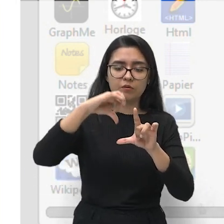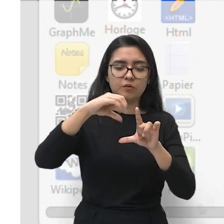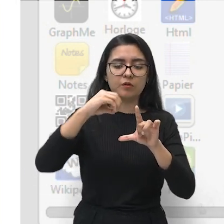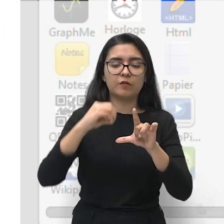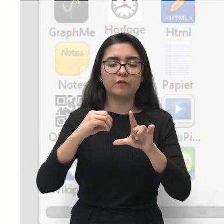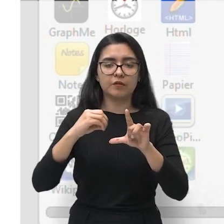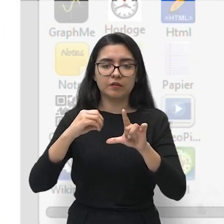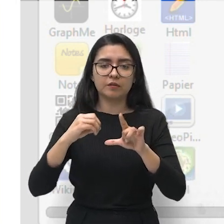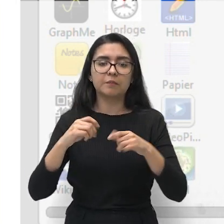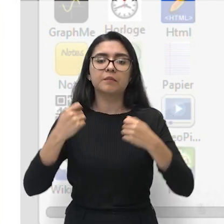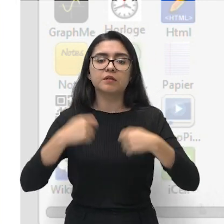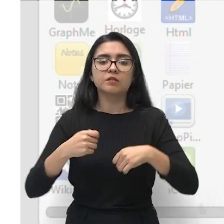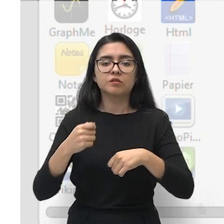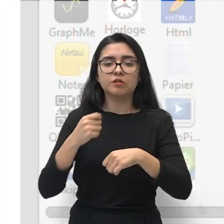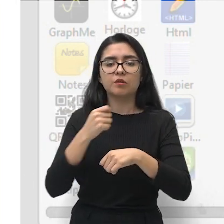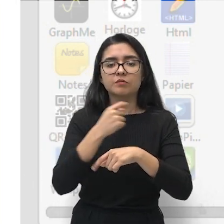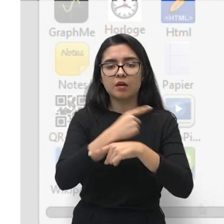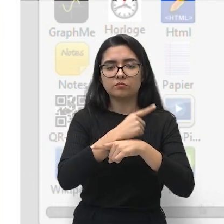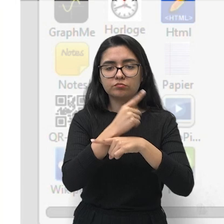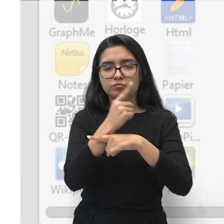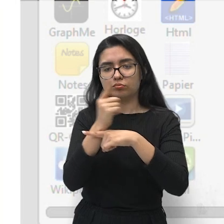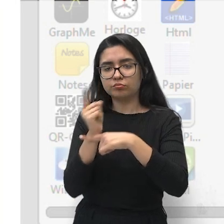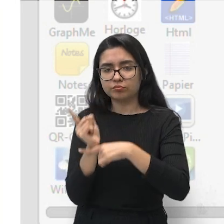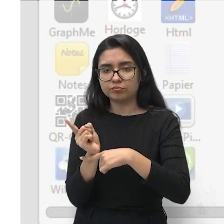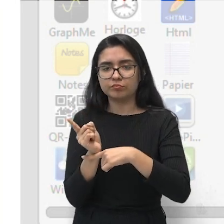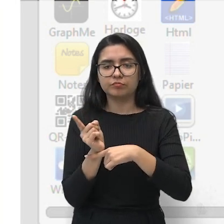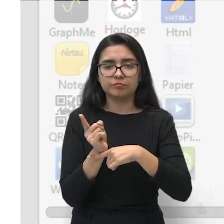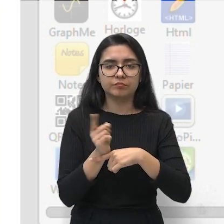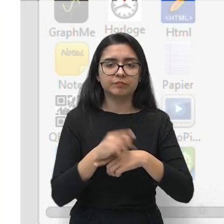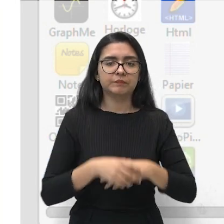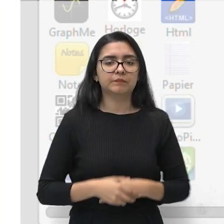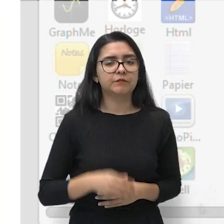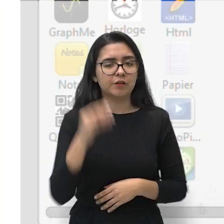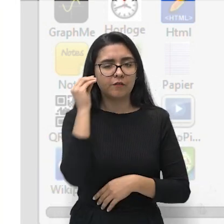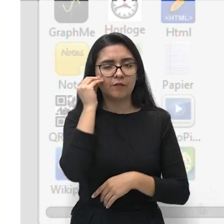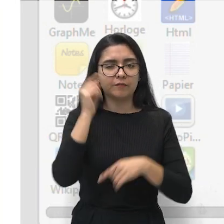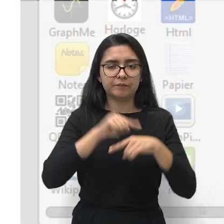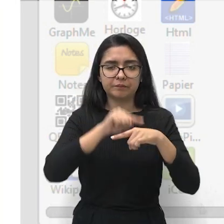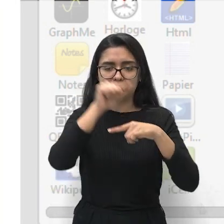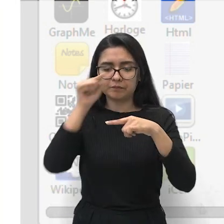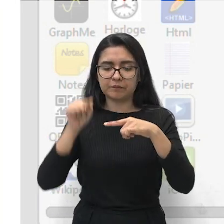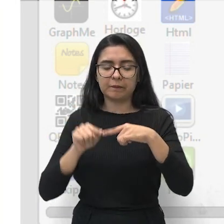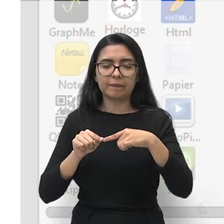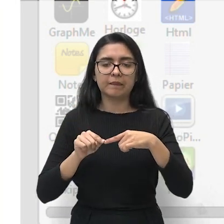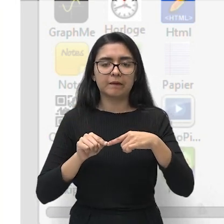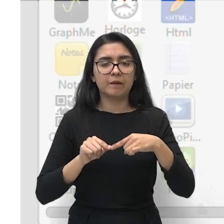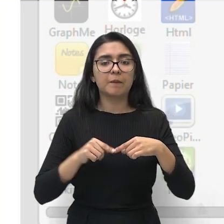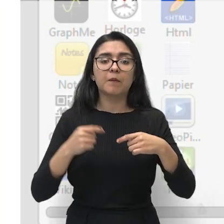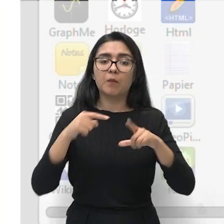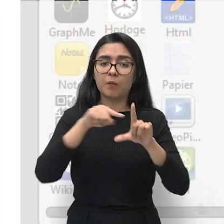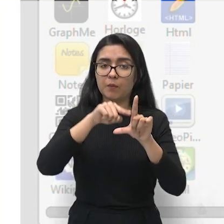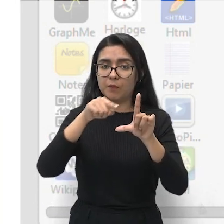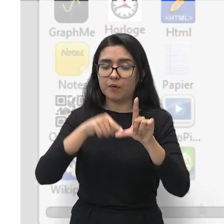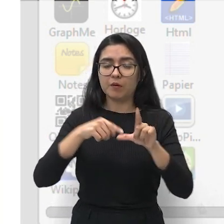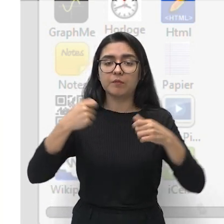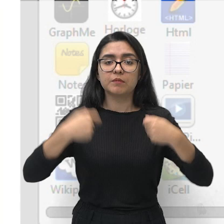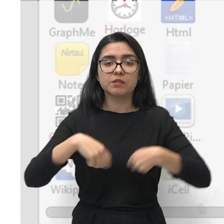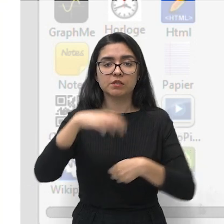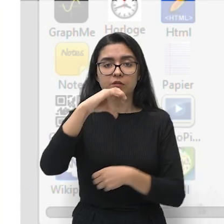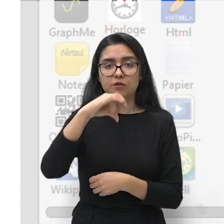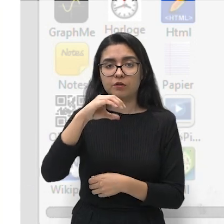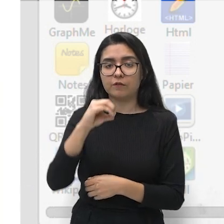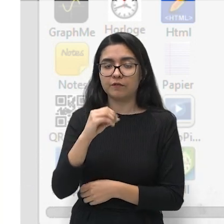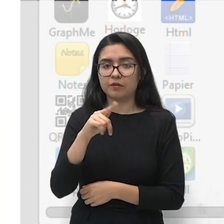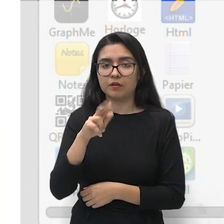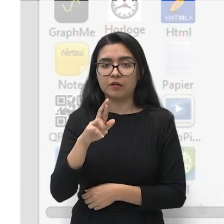aferir aqui, ó, o ângulo dado. É. Em tese, esse ângulo tem que ser de 90 graus. Então, a gente coloca aqui,